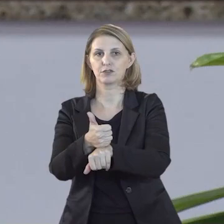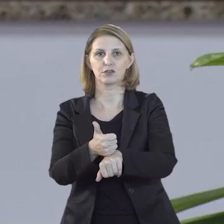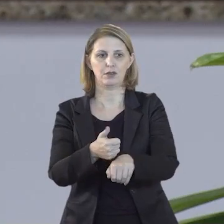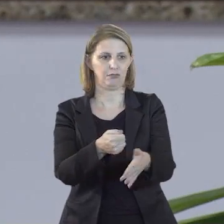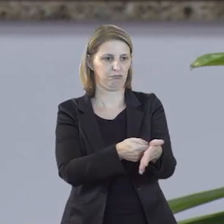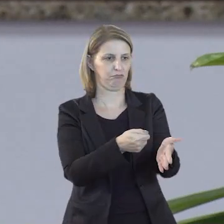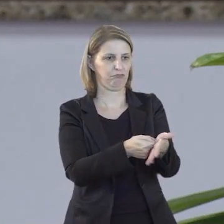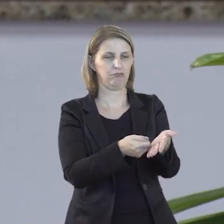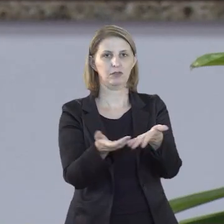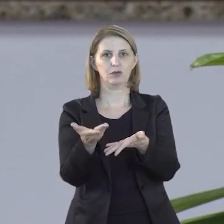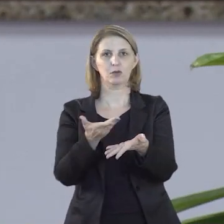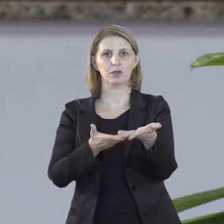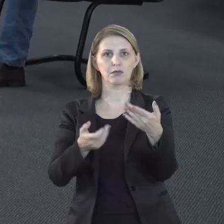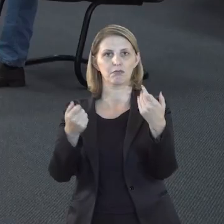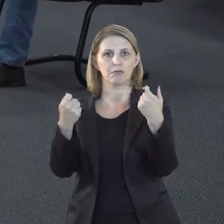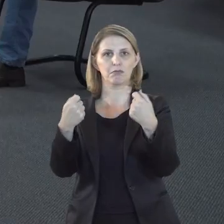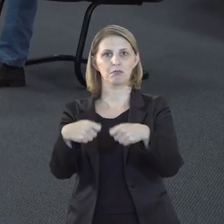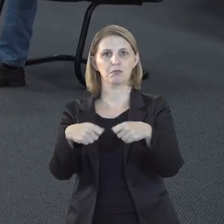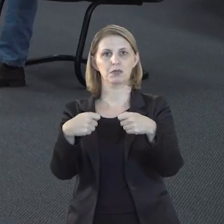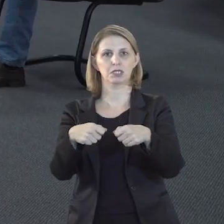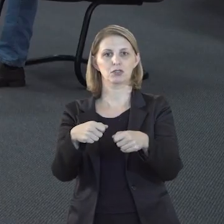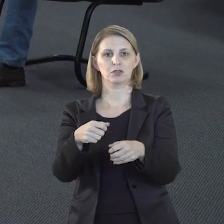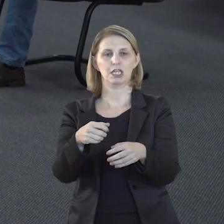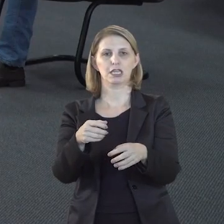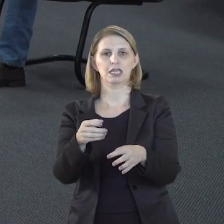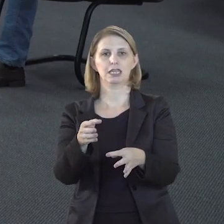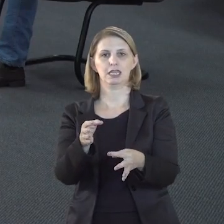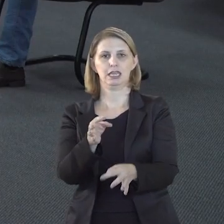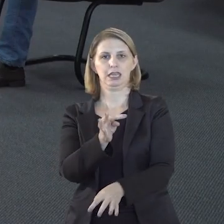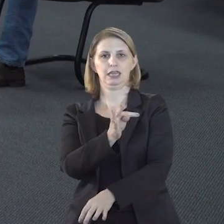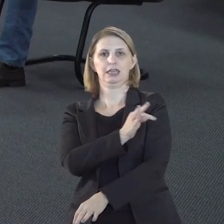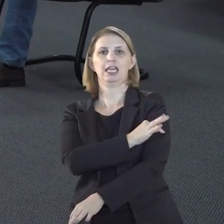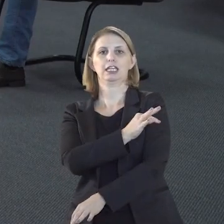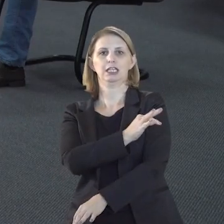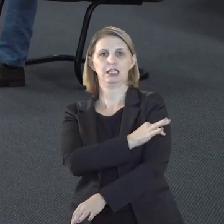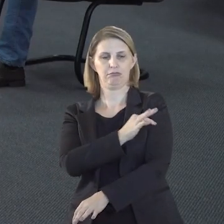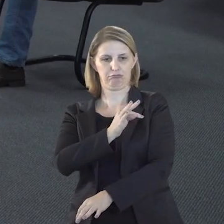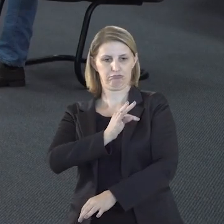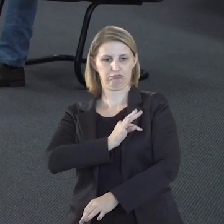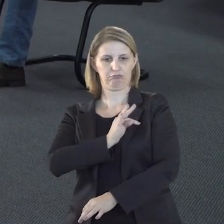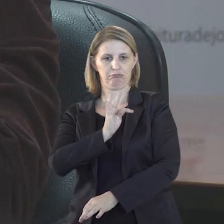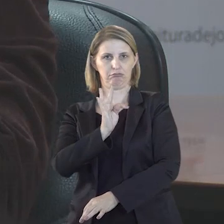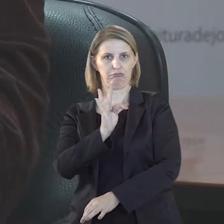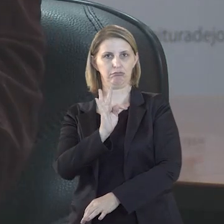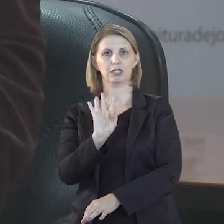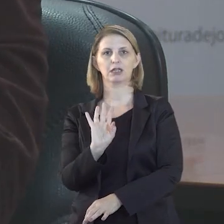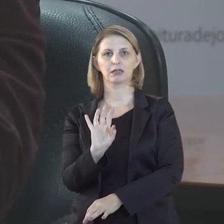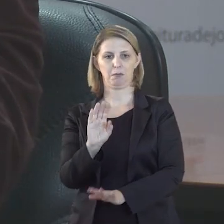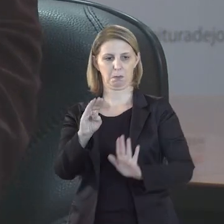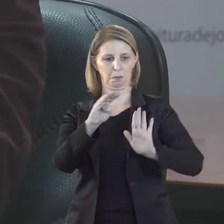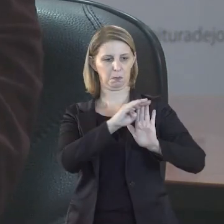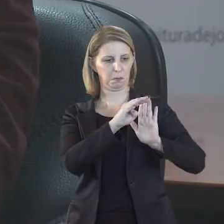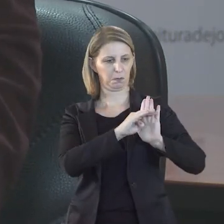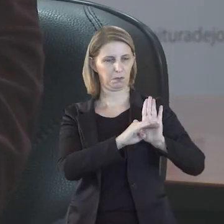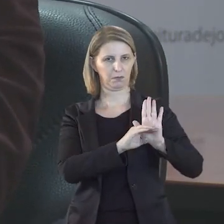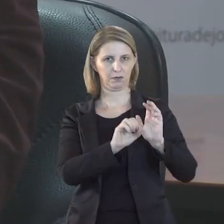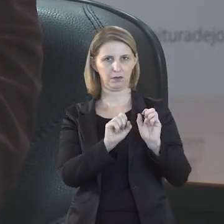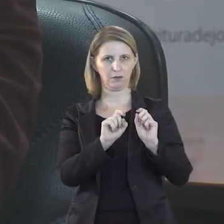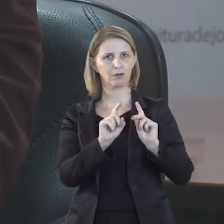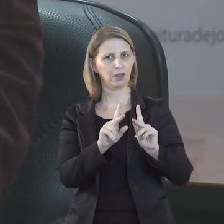De alguma forma, há uma cobrança entre nós profissionais, uma cobrança sobre a necessidade